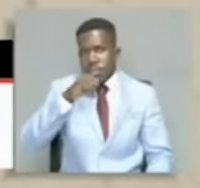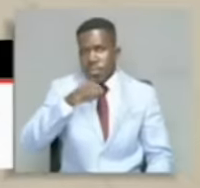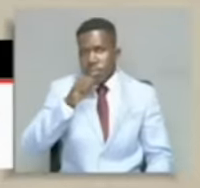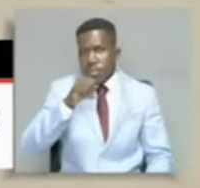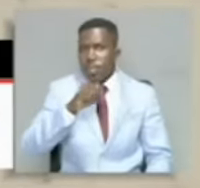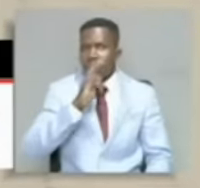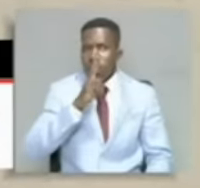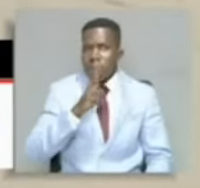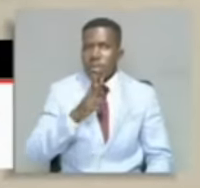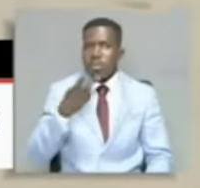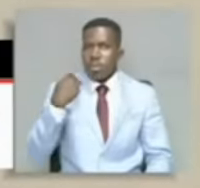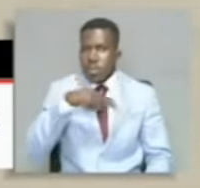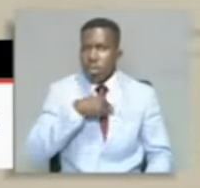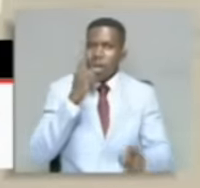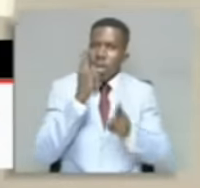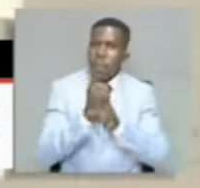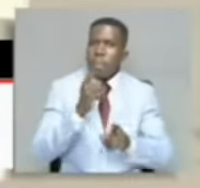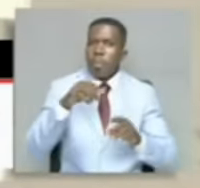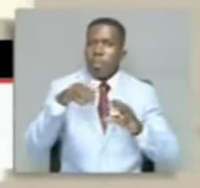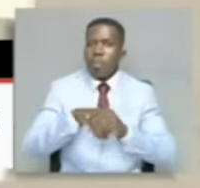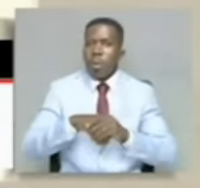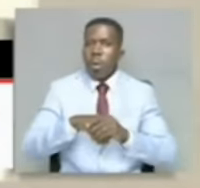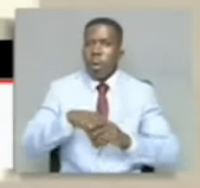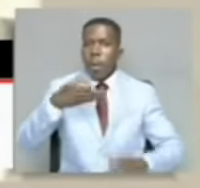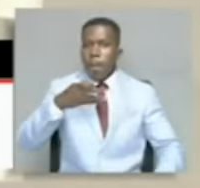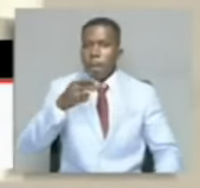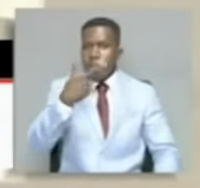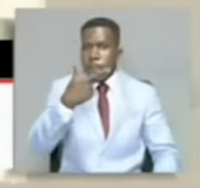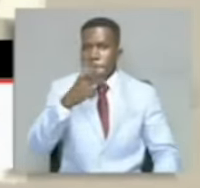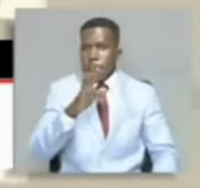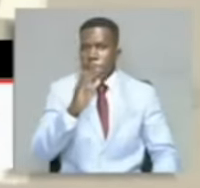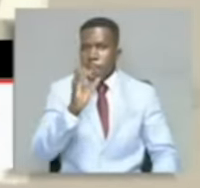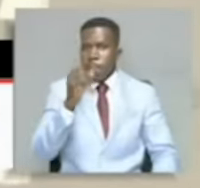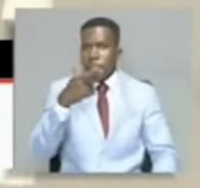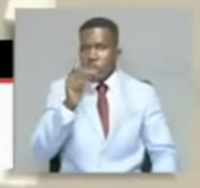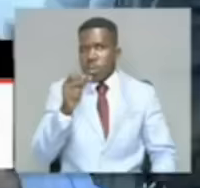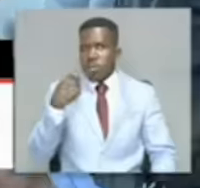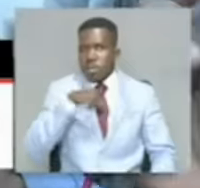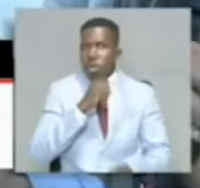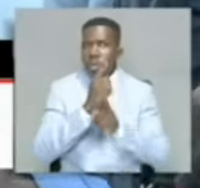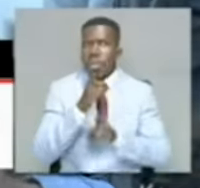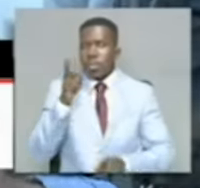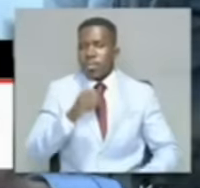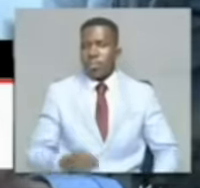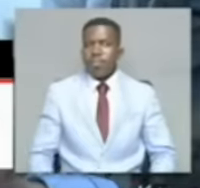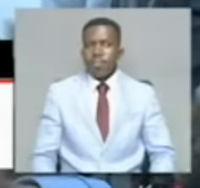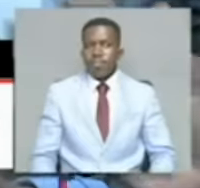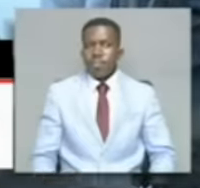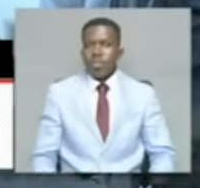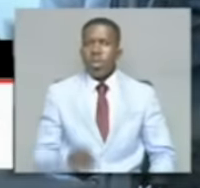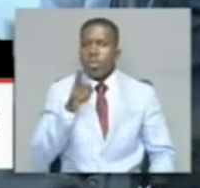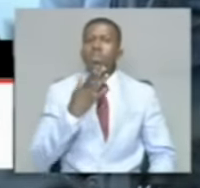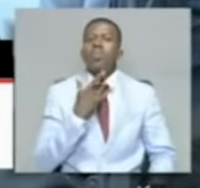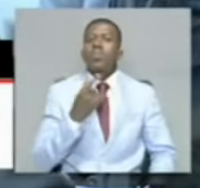ele no Patriota, nos deparamos lá na tela principal. Mas o que vocês queriam